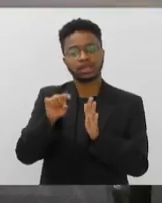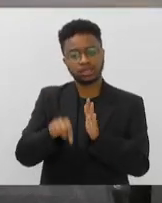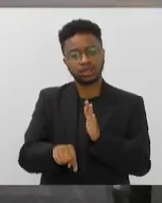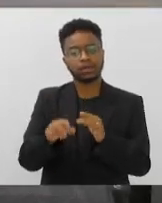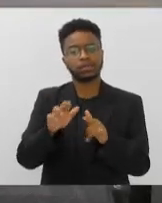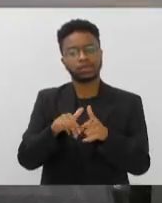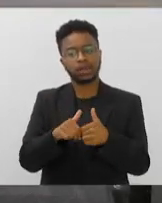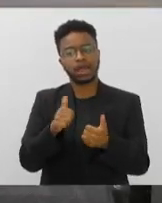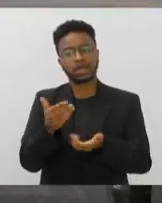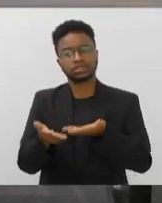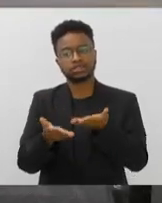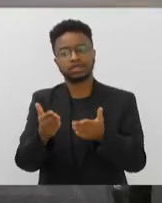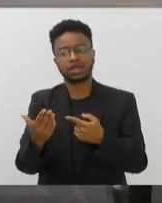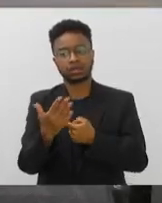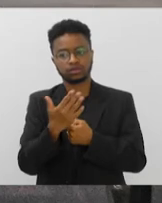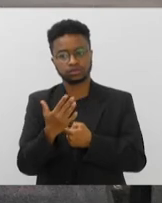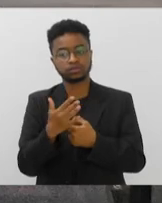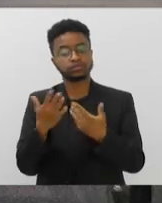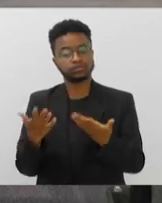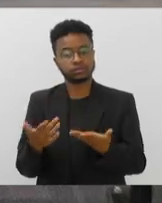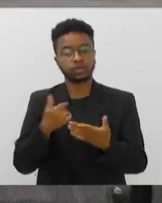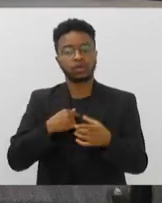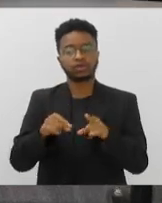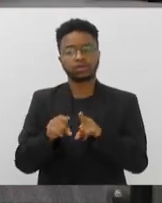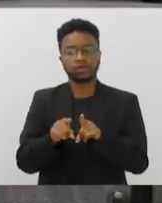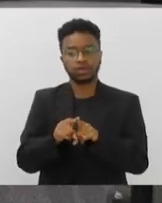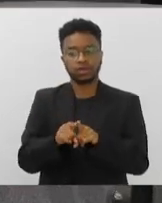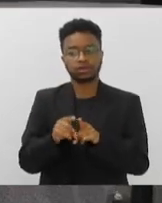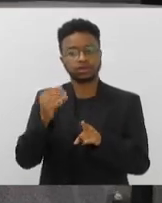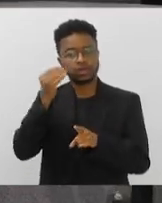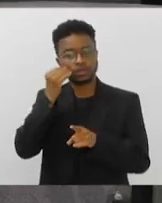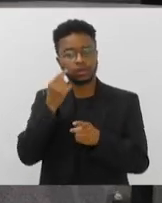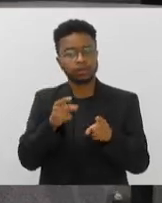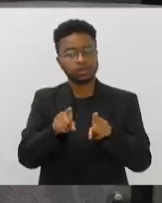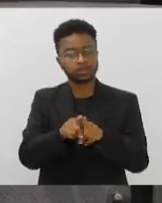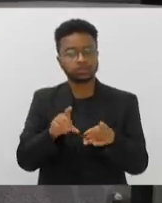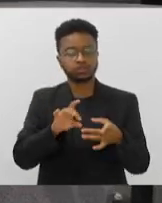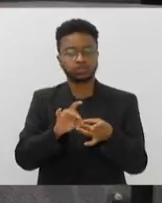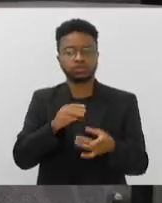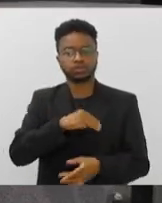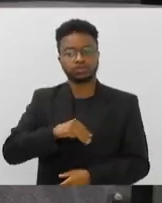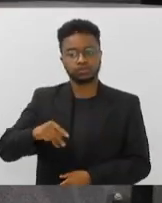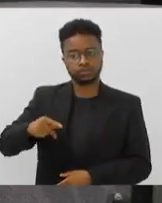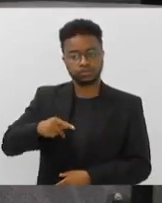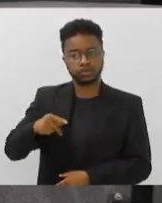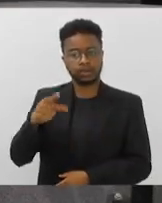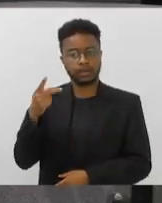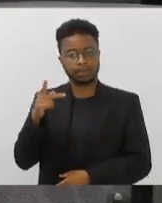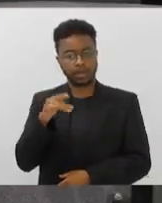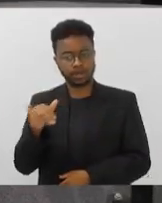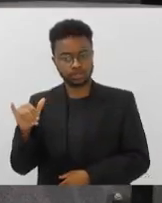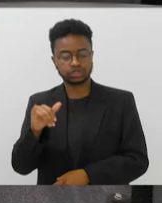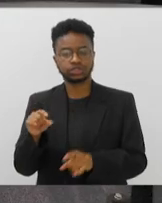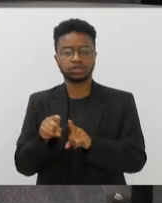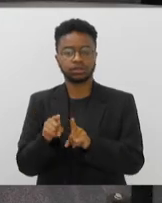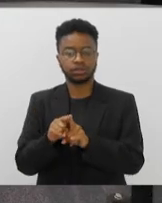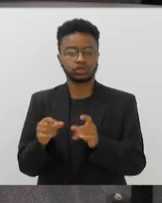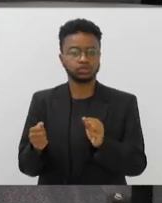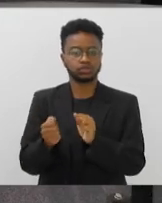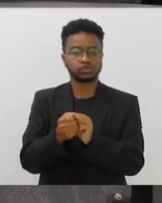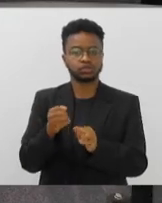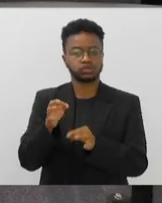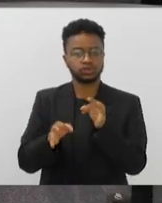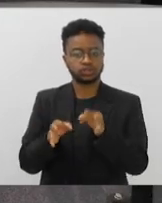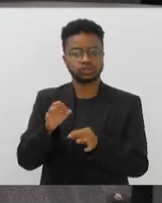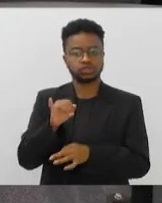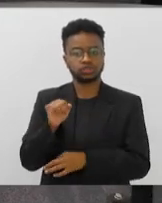eh então assim eu venho também fortalecendo parceria com o Ministério Público de Parati com o juiz Juarez de Parati